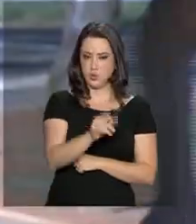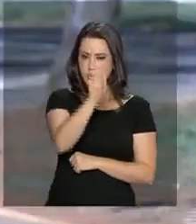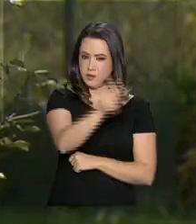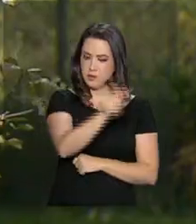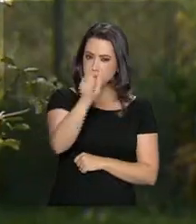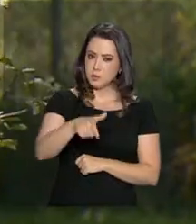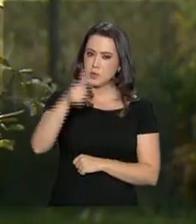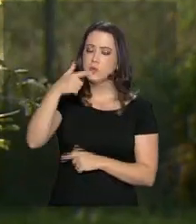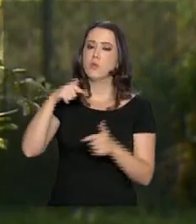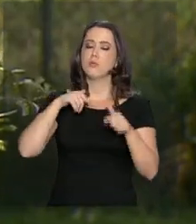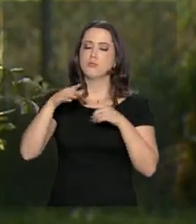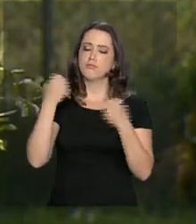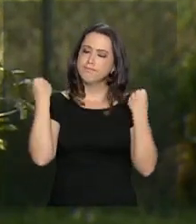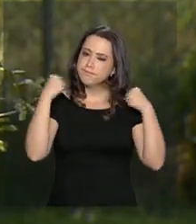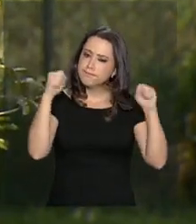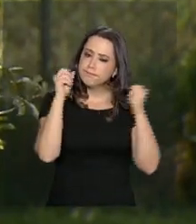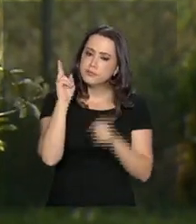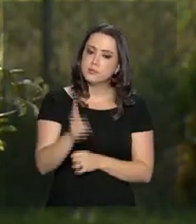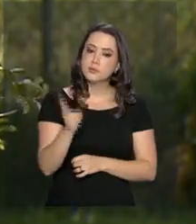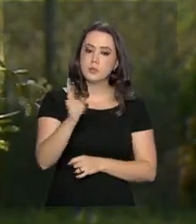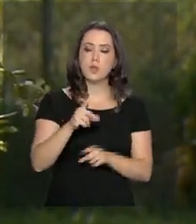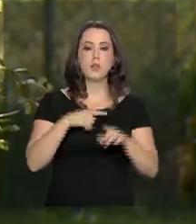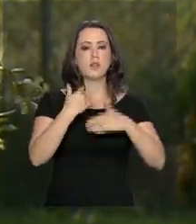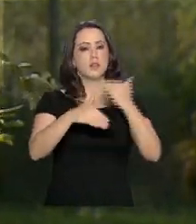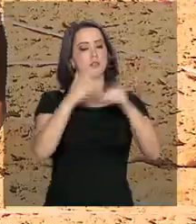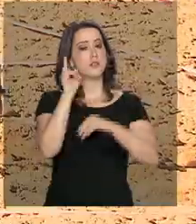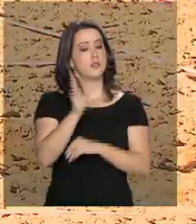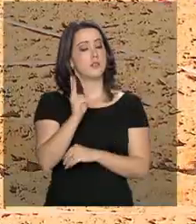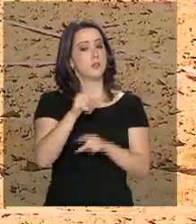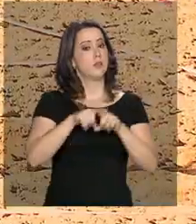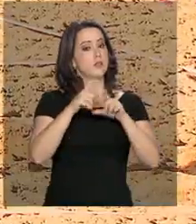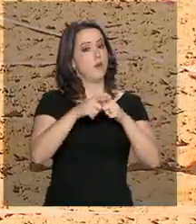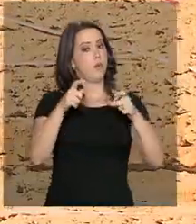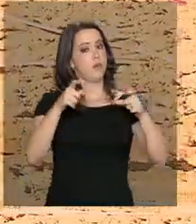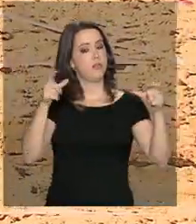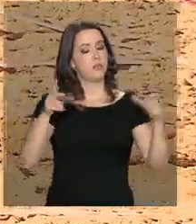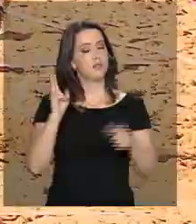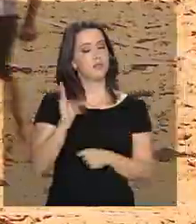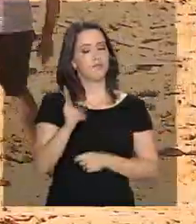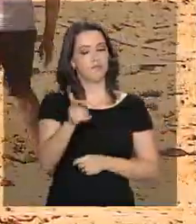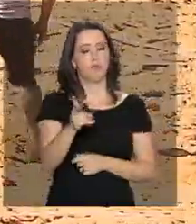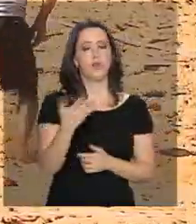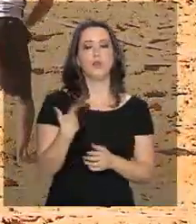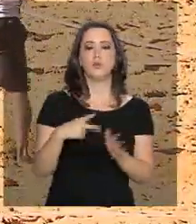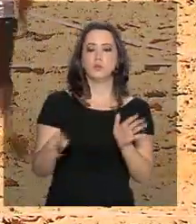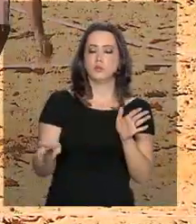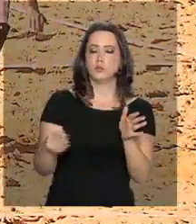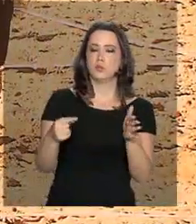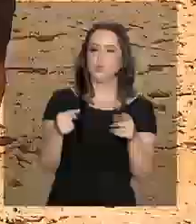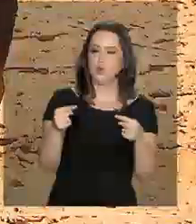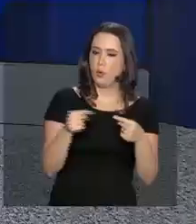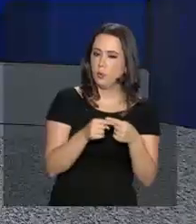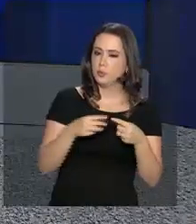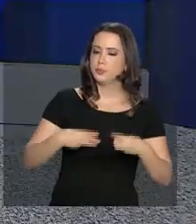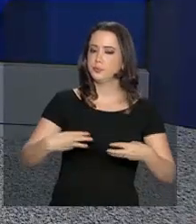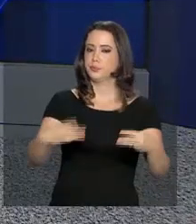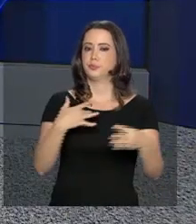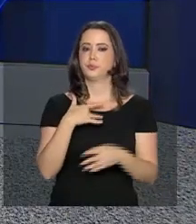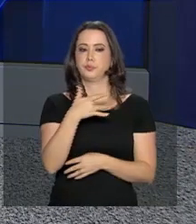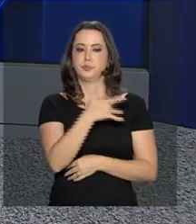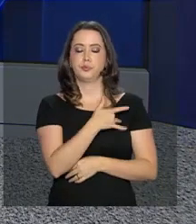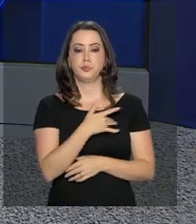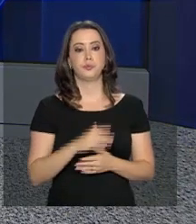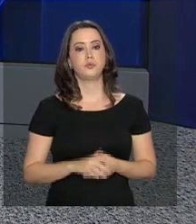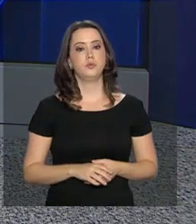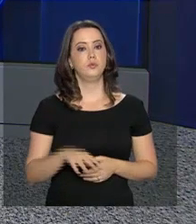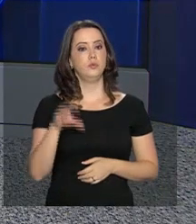ativa e o número vem crescendo a cada ano, mas é preciso aumentá-lo ainda mais de acordo com o Ministério da Saúde. A